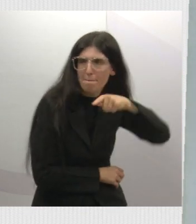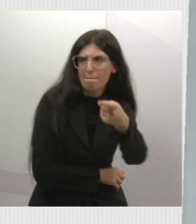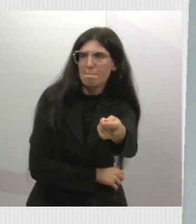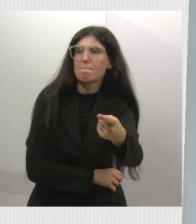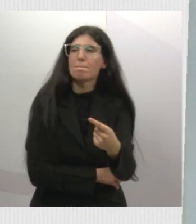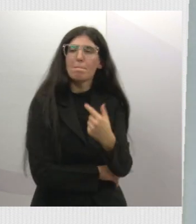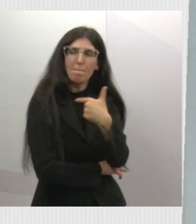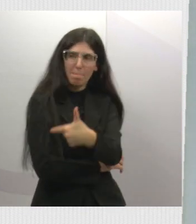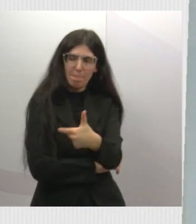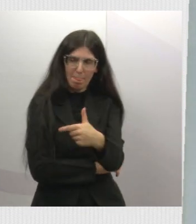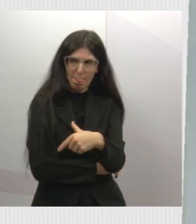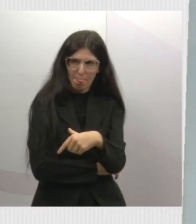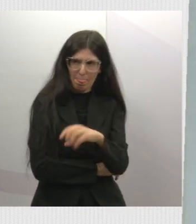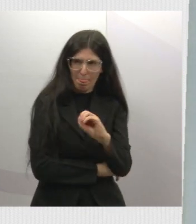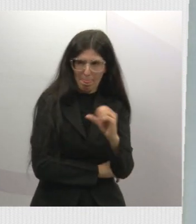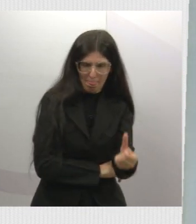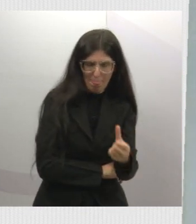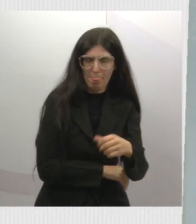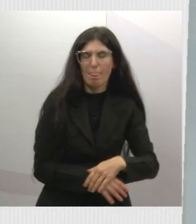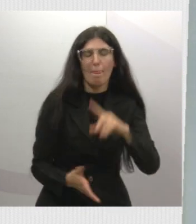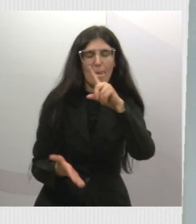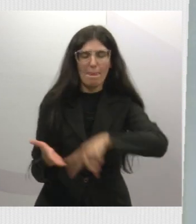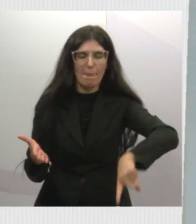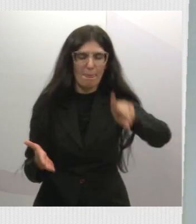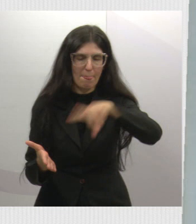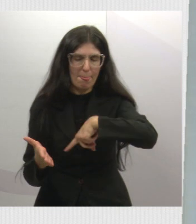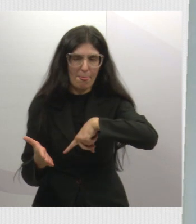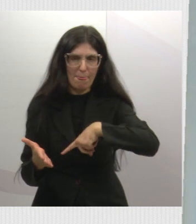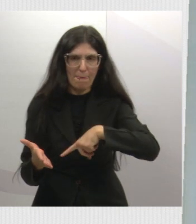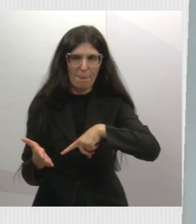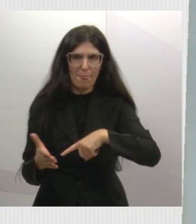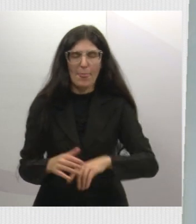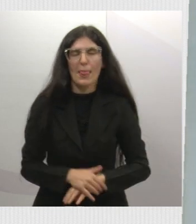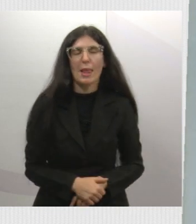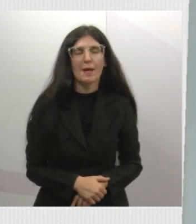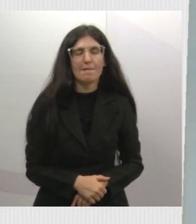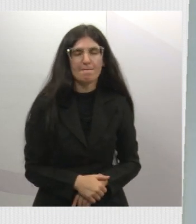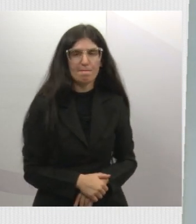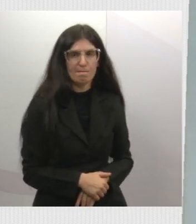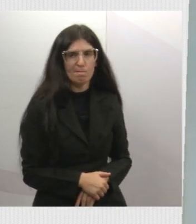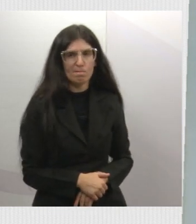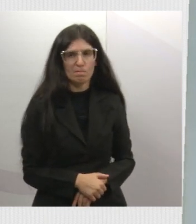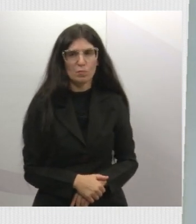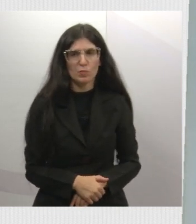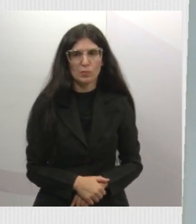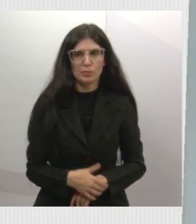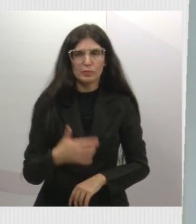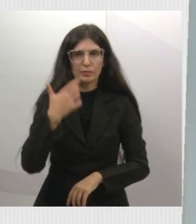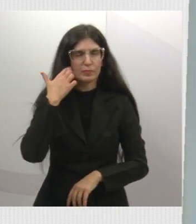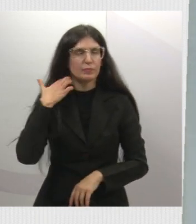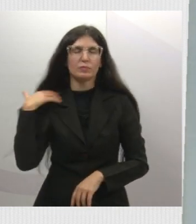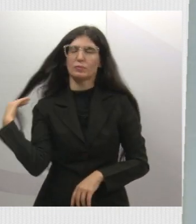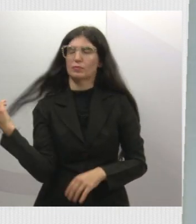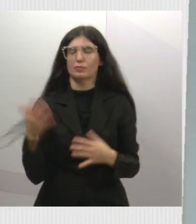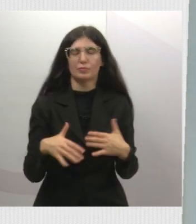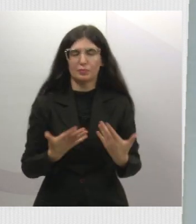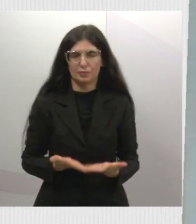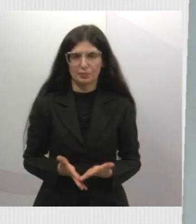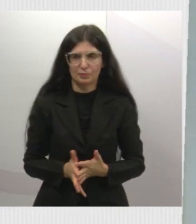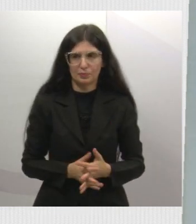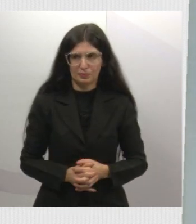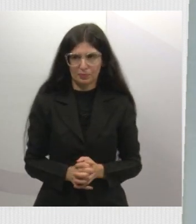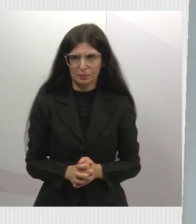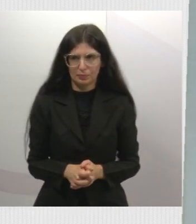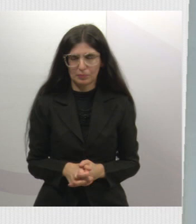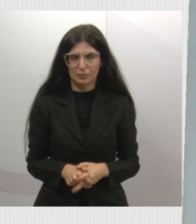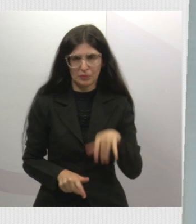5.865.000. O que quer dizer esse cancelado? Muitas vezes você carrega empenhos no montante